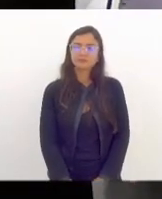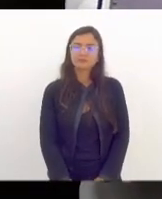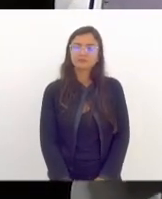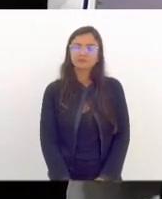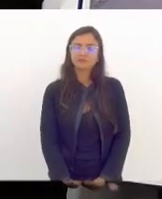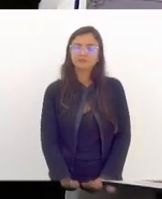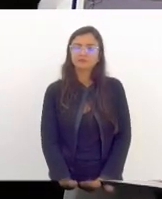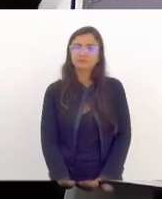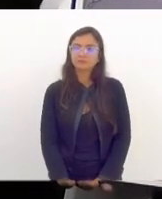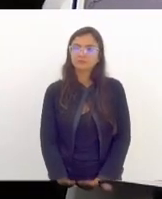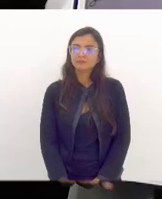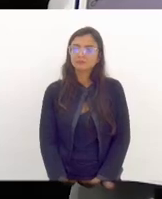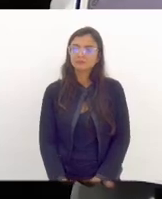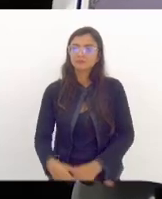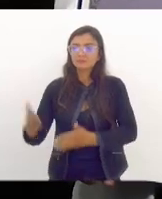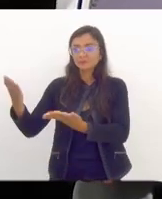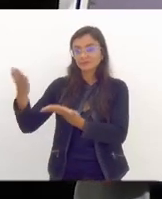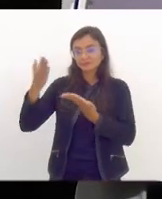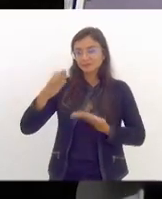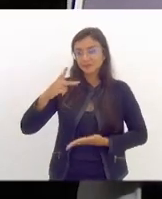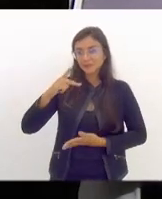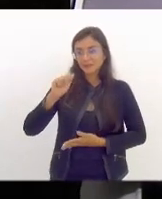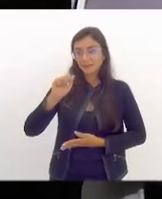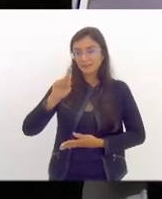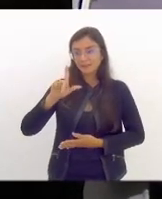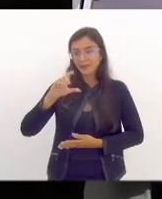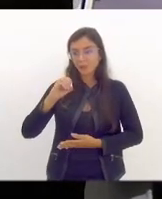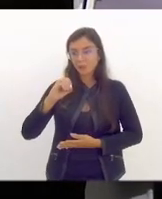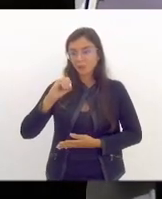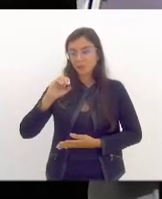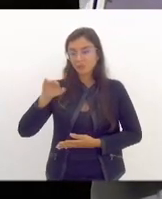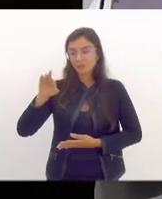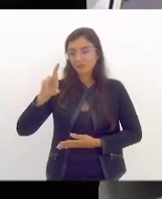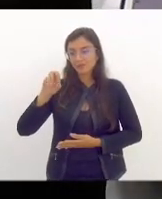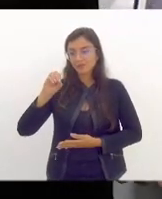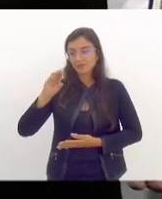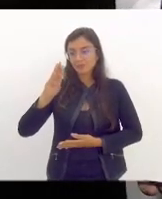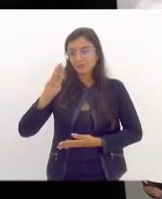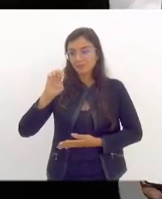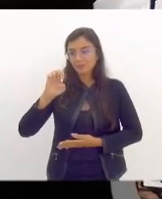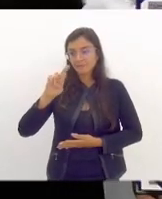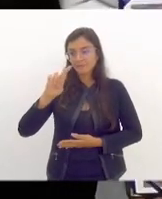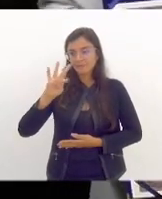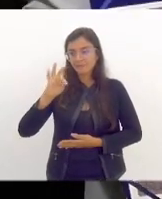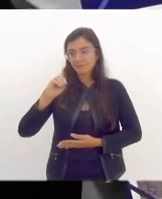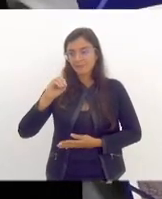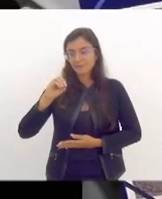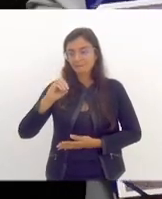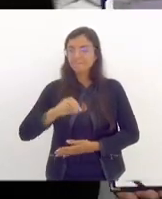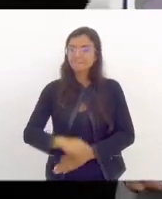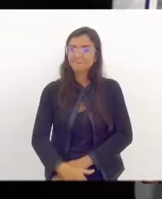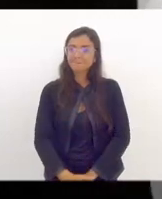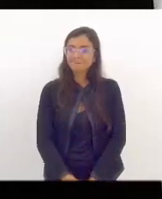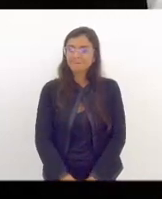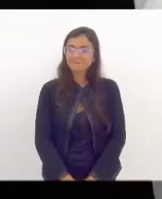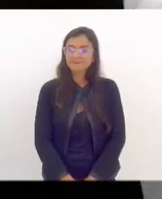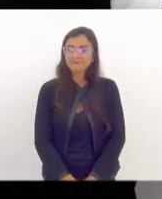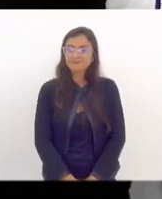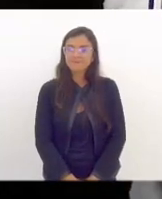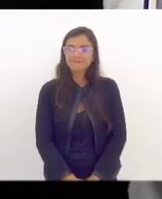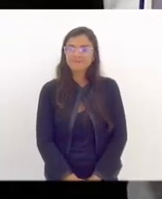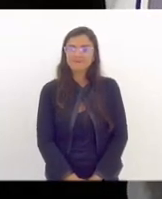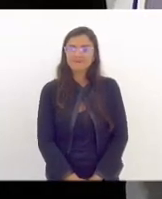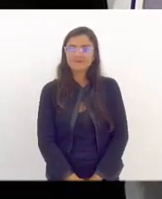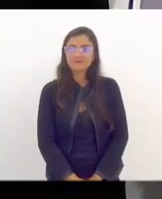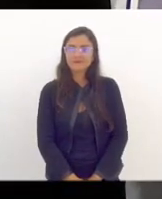e o próximo contemplado Paulo Roberto de Jesus Paulo Roberto voltou